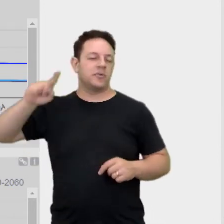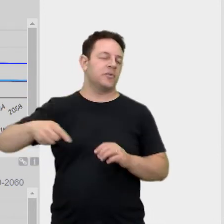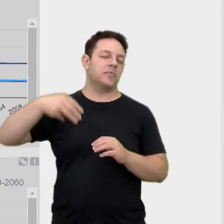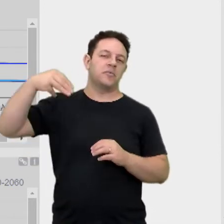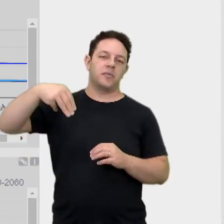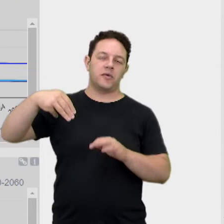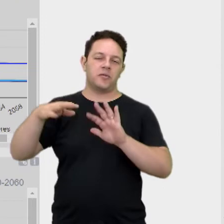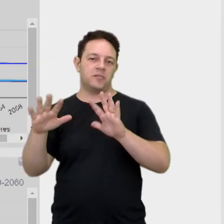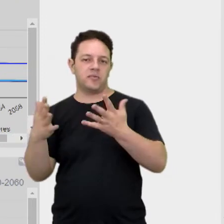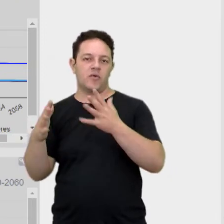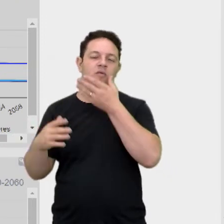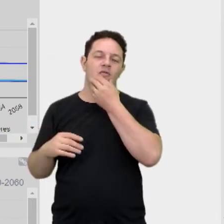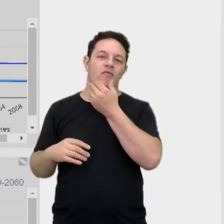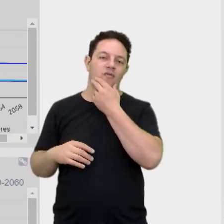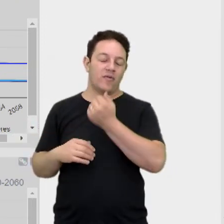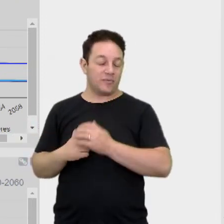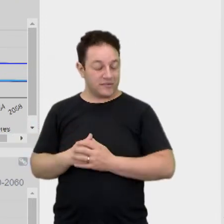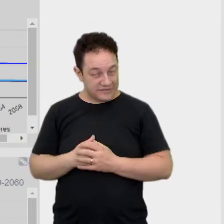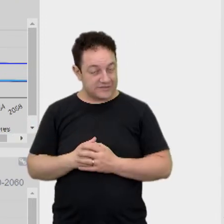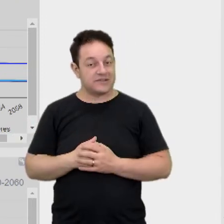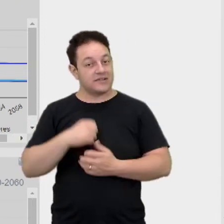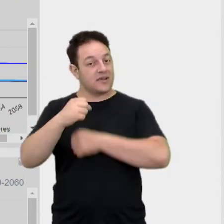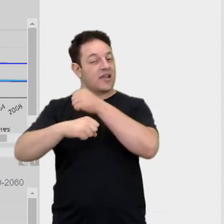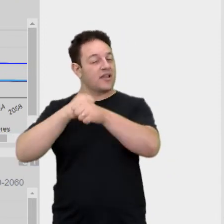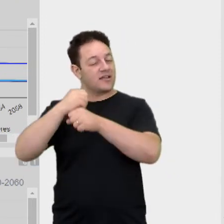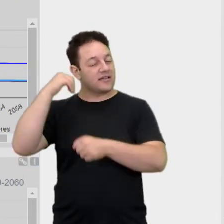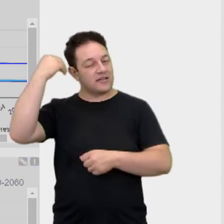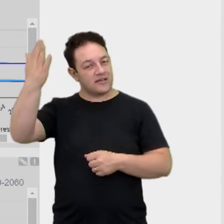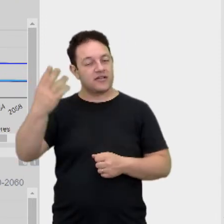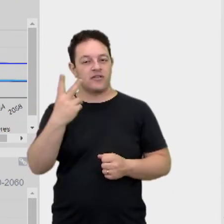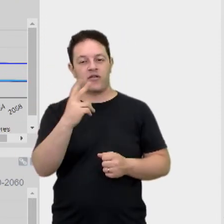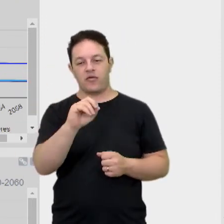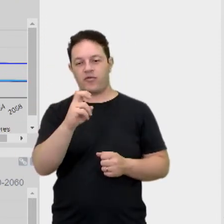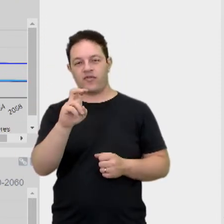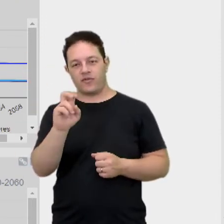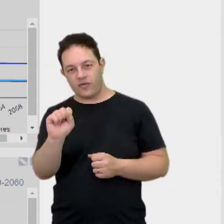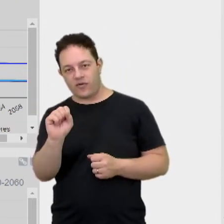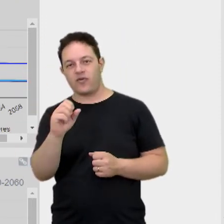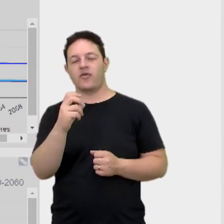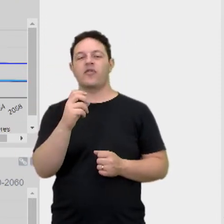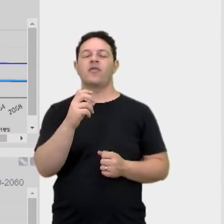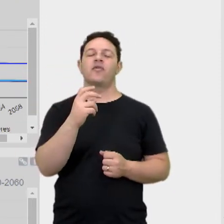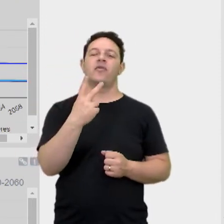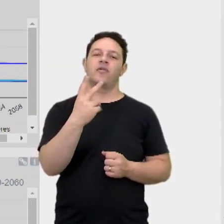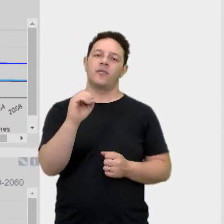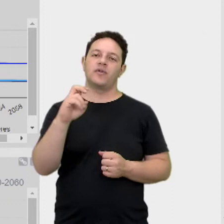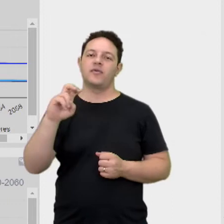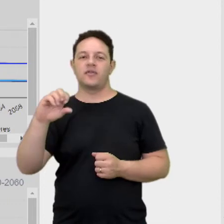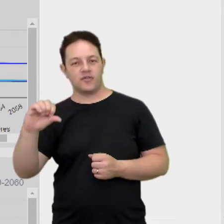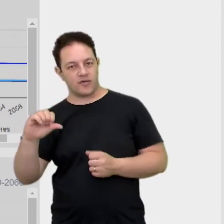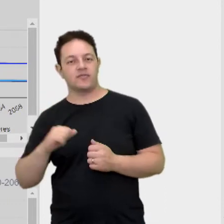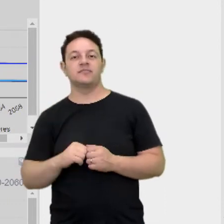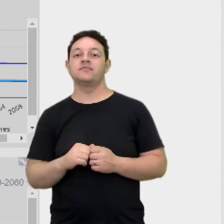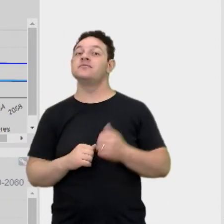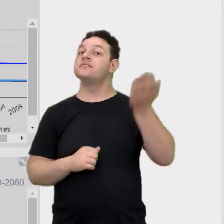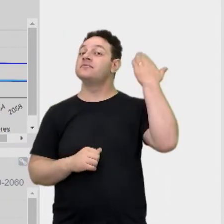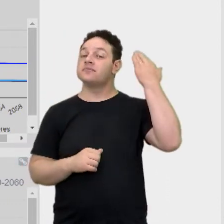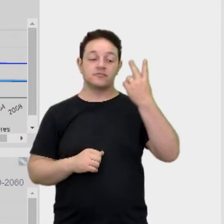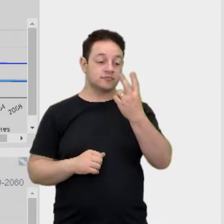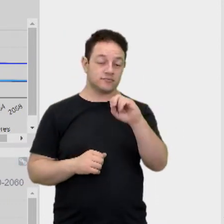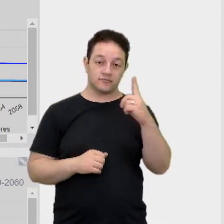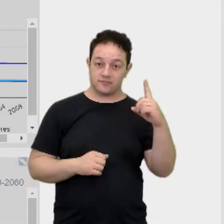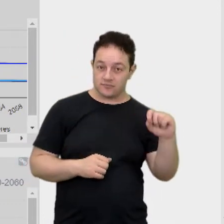a estimativa aí para 2058, 2059. Então, né, desde 2010, né, até antes,